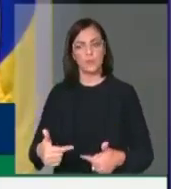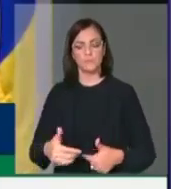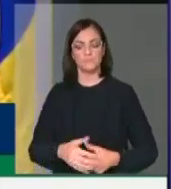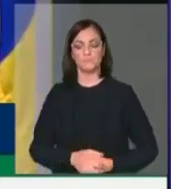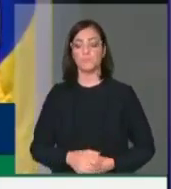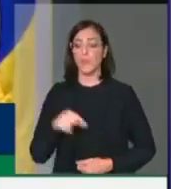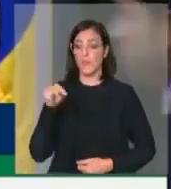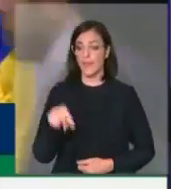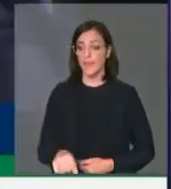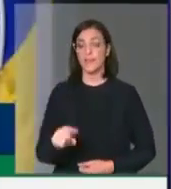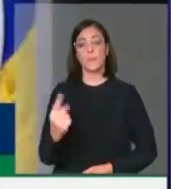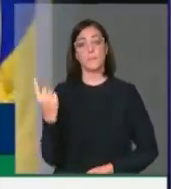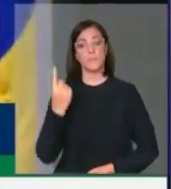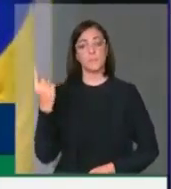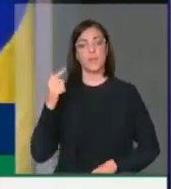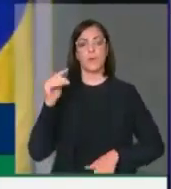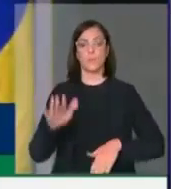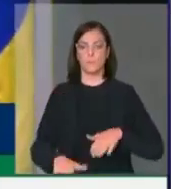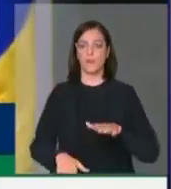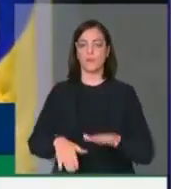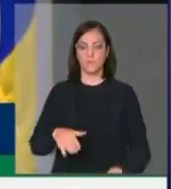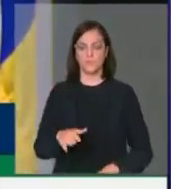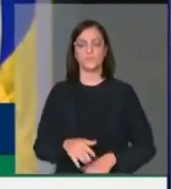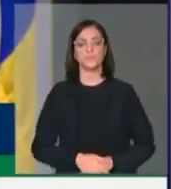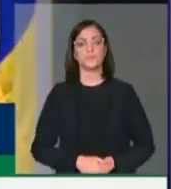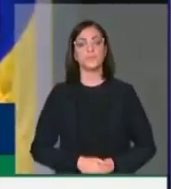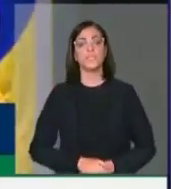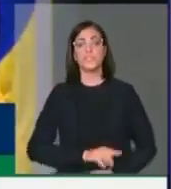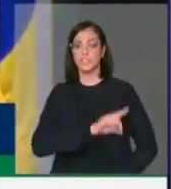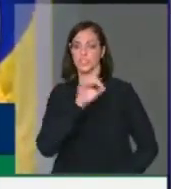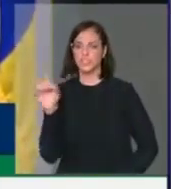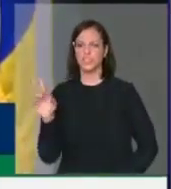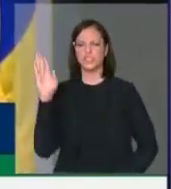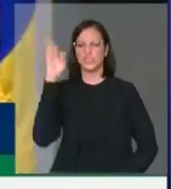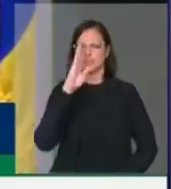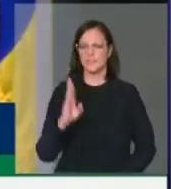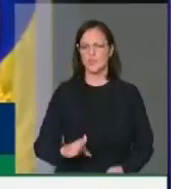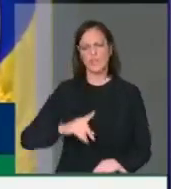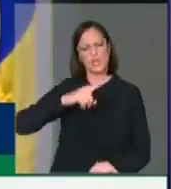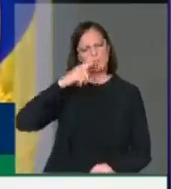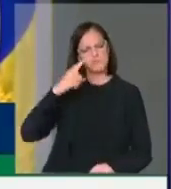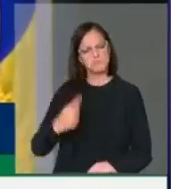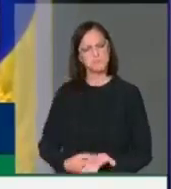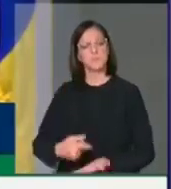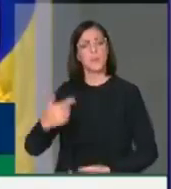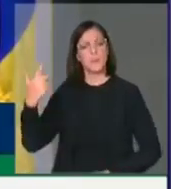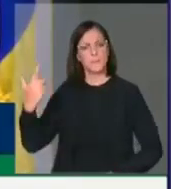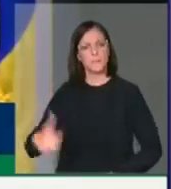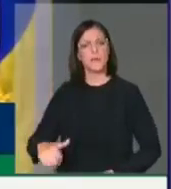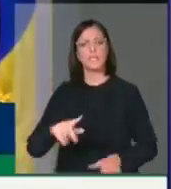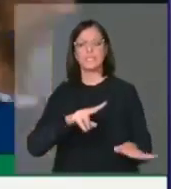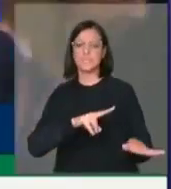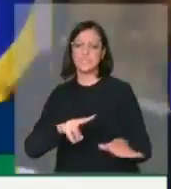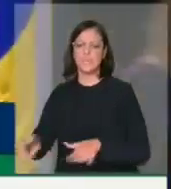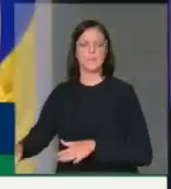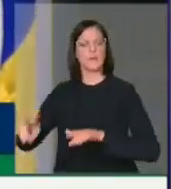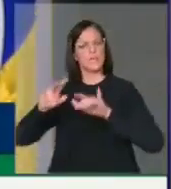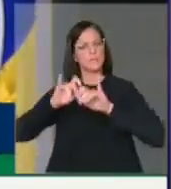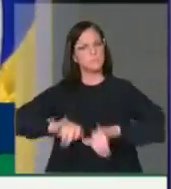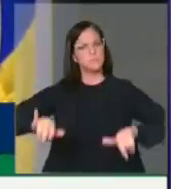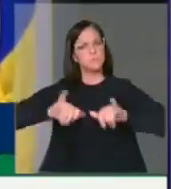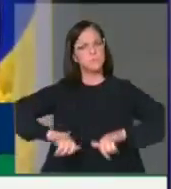a endometriose. Teremos uma data nacional e uma semana de conscientização para falar do tema nos